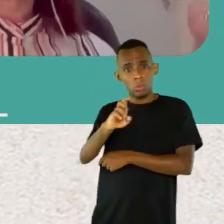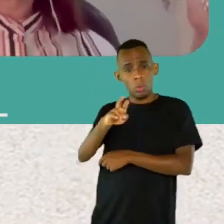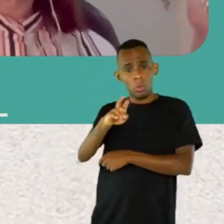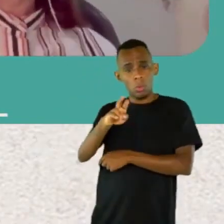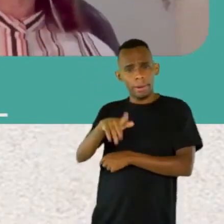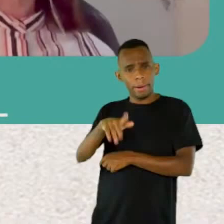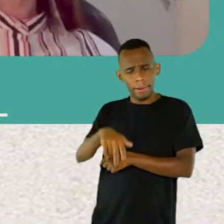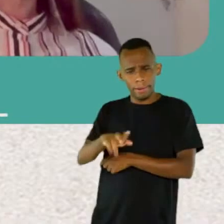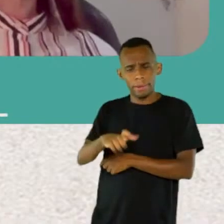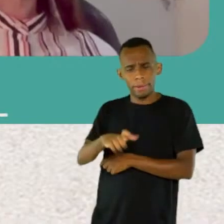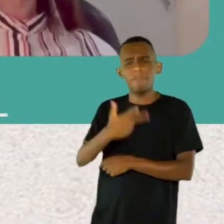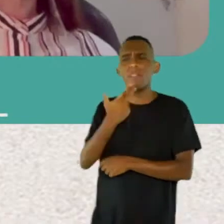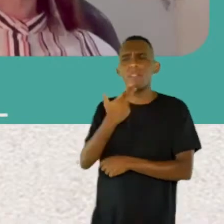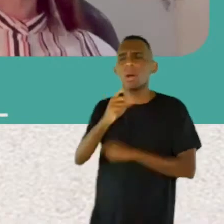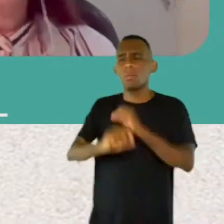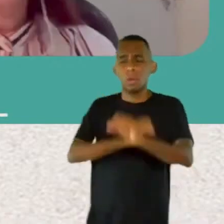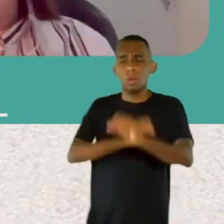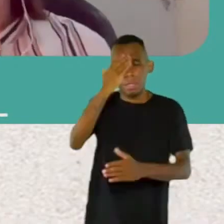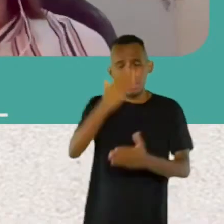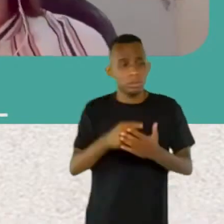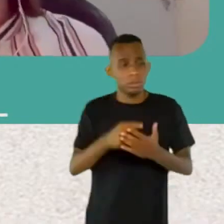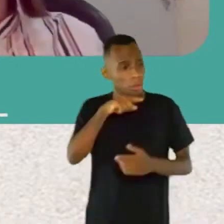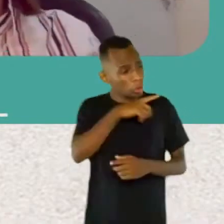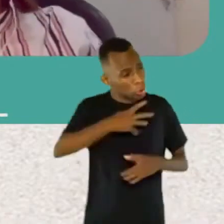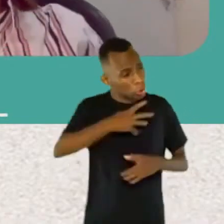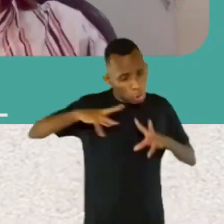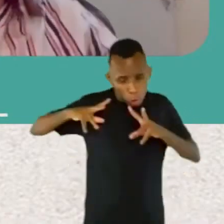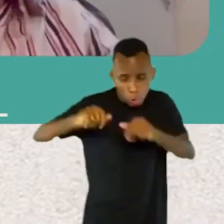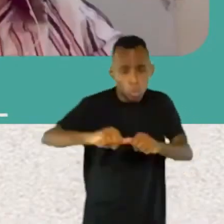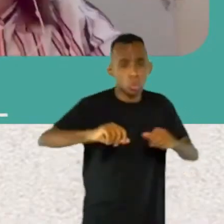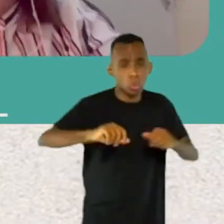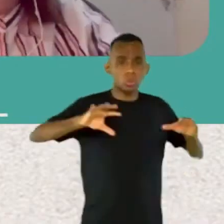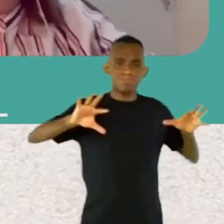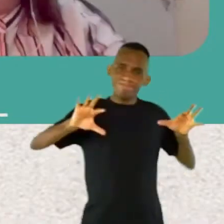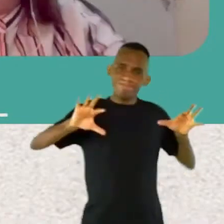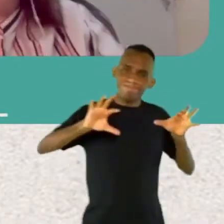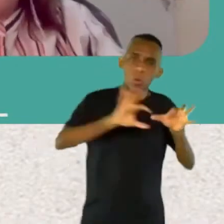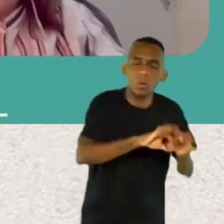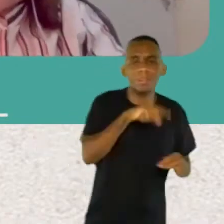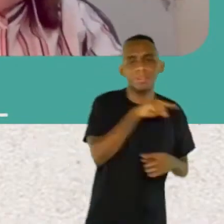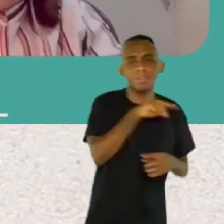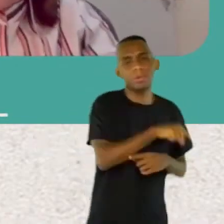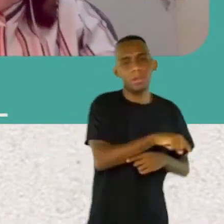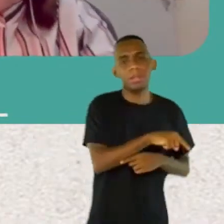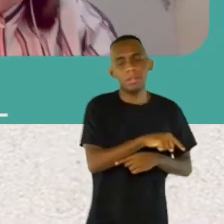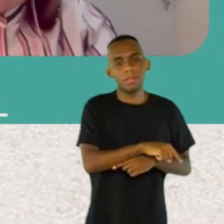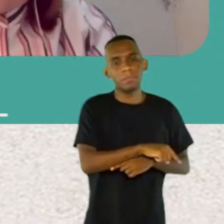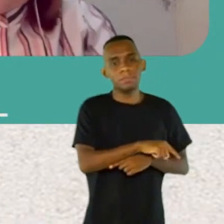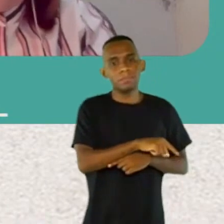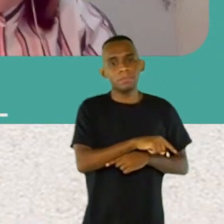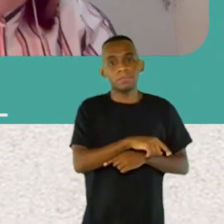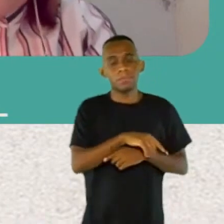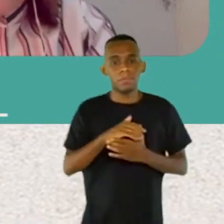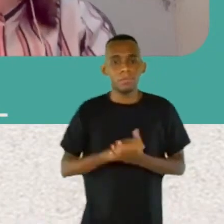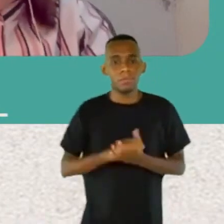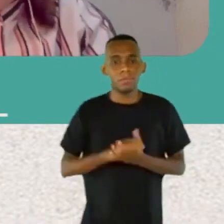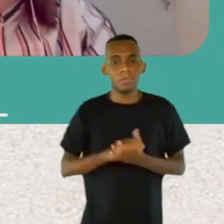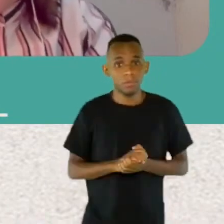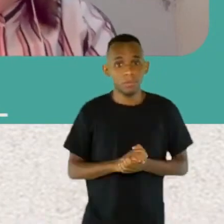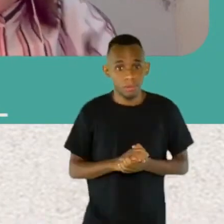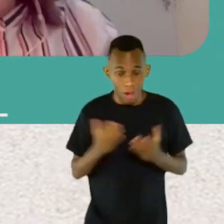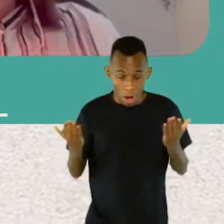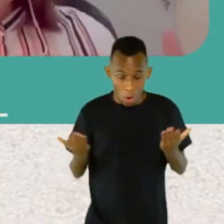é a geração do Chico, que é uma geração anterior à minha, né, já dizendo isso. Então,